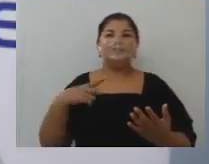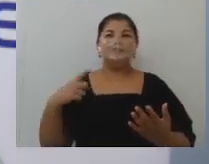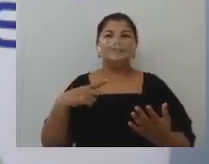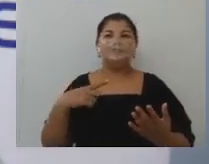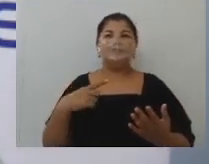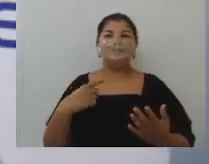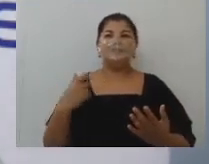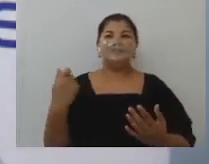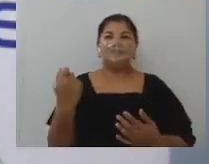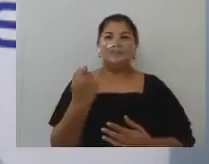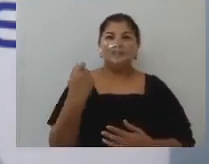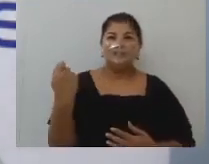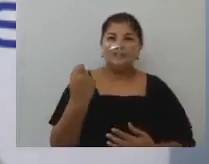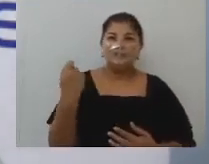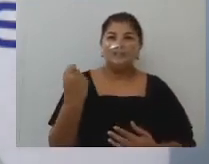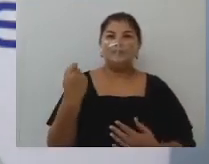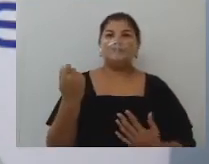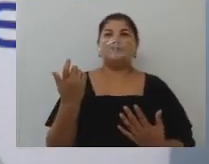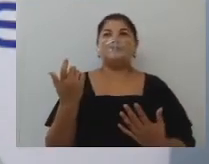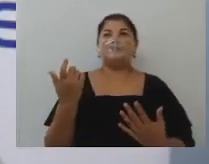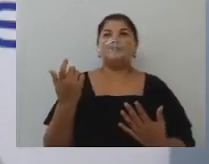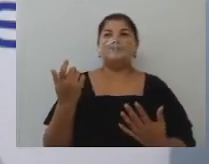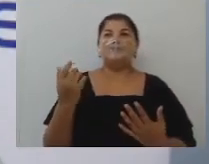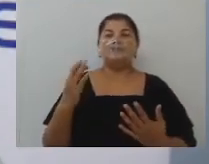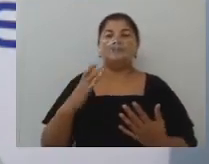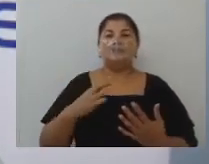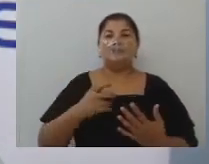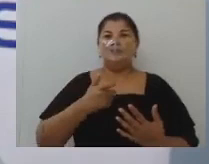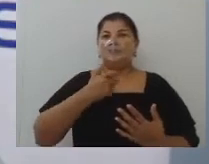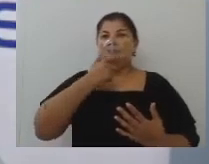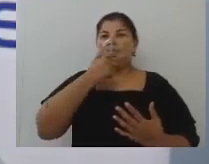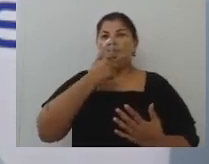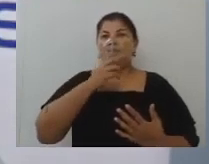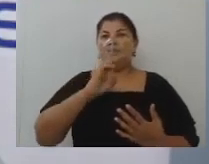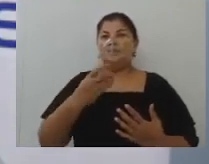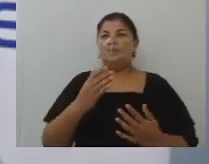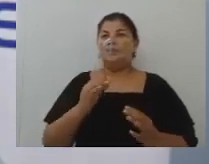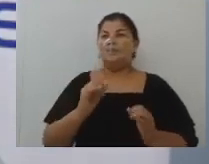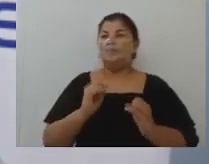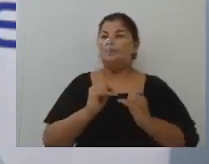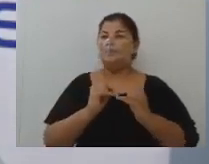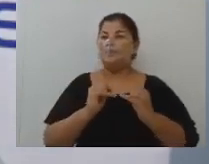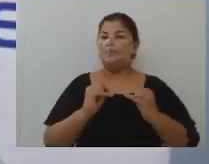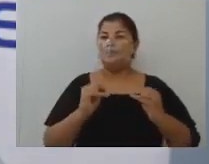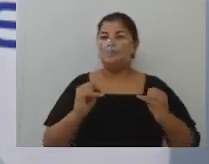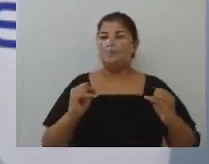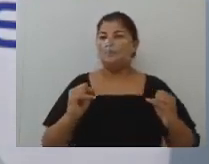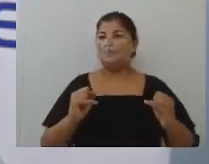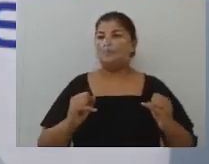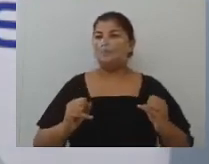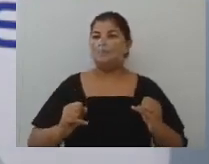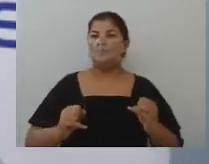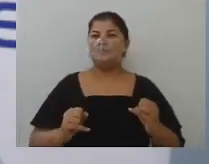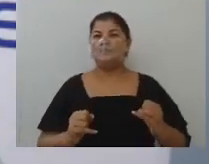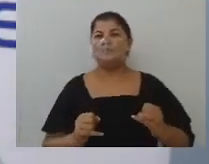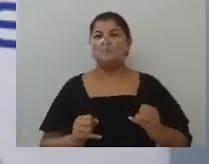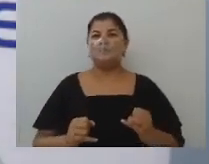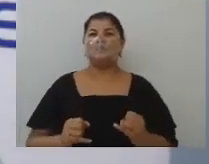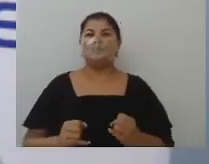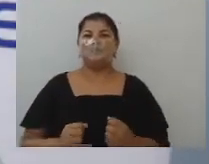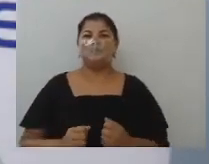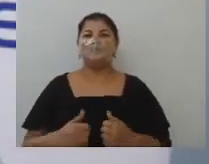mais grave, mais cheio, ou um som mais fino, menorzinho? Lembra de